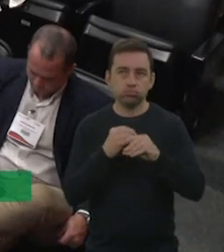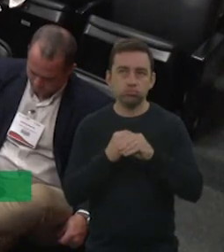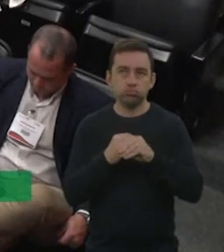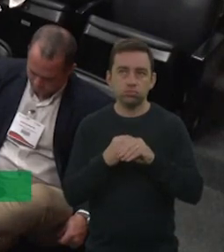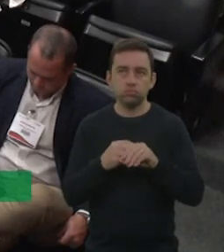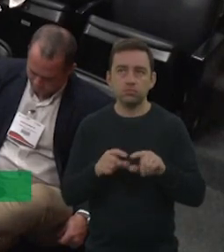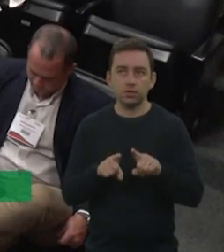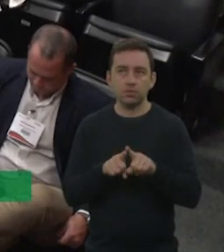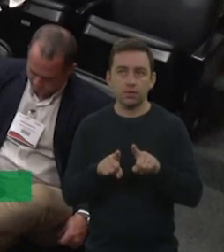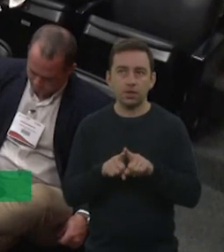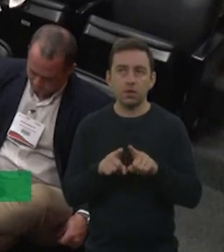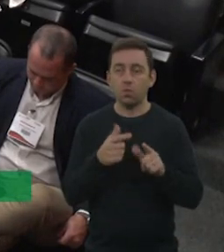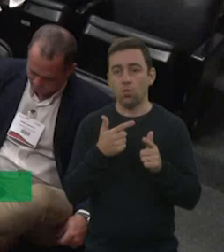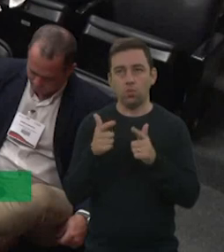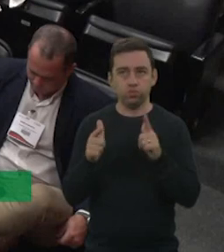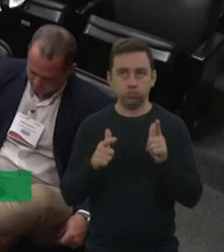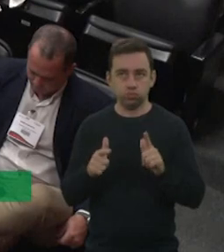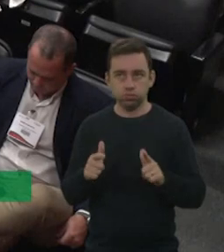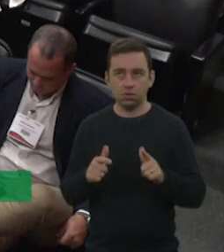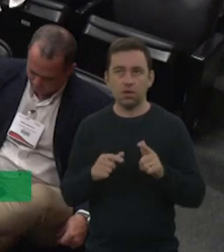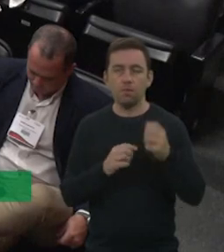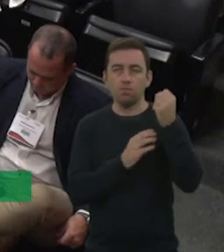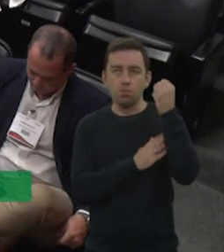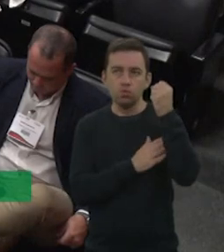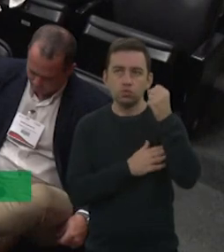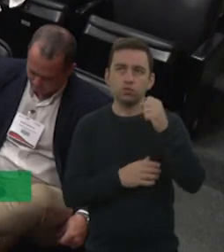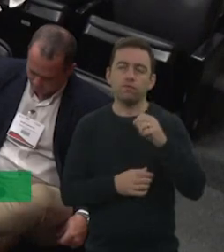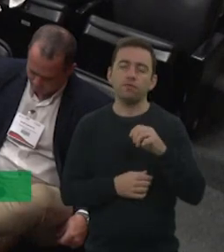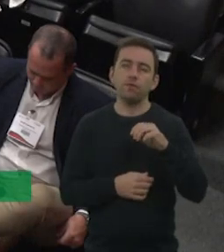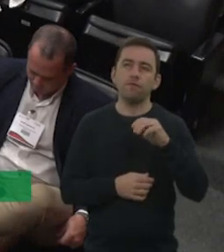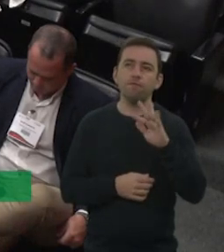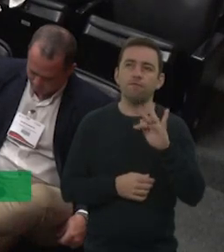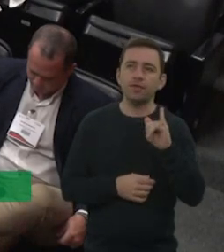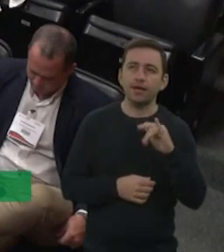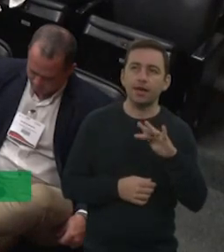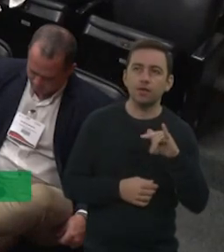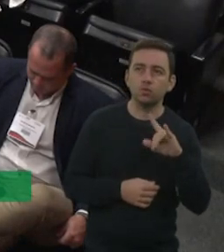outros, principalmente músculos, fígado e baço.